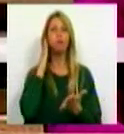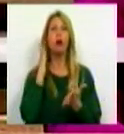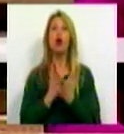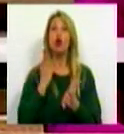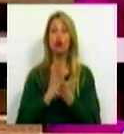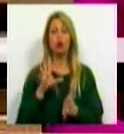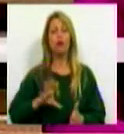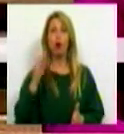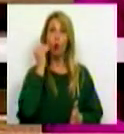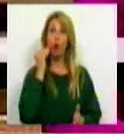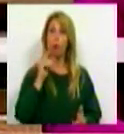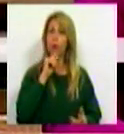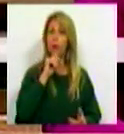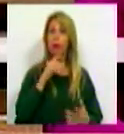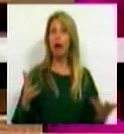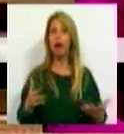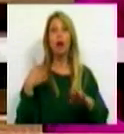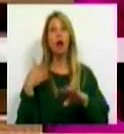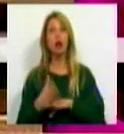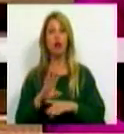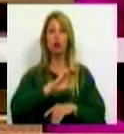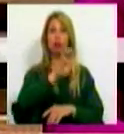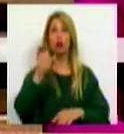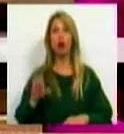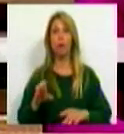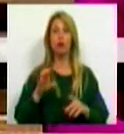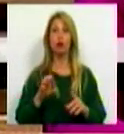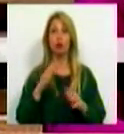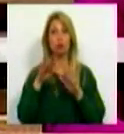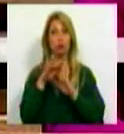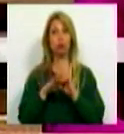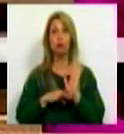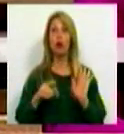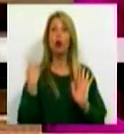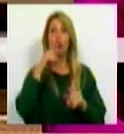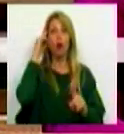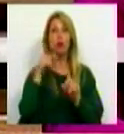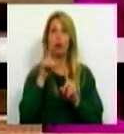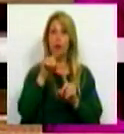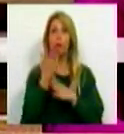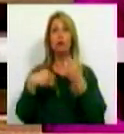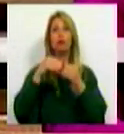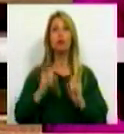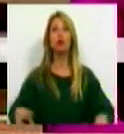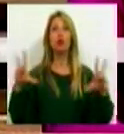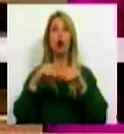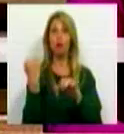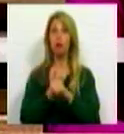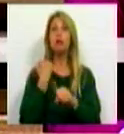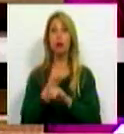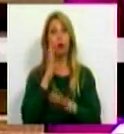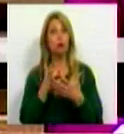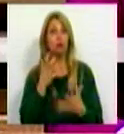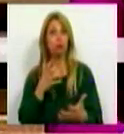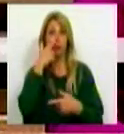que o permitam, através do SAMA e dos programas regionais, sendo também nossa intenção acrescentar novos serviços considerados relevantes